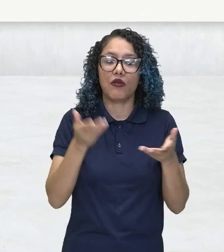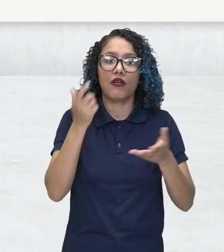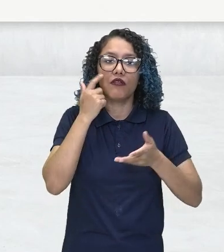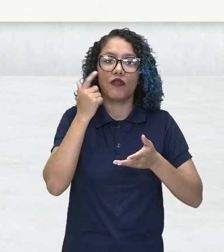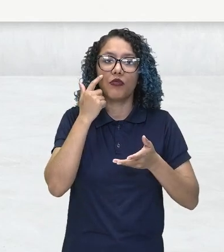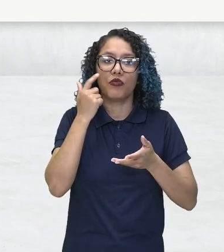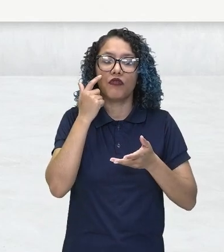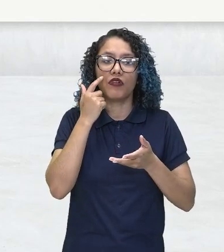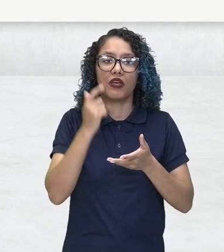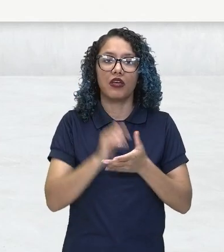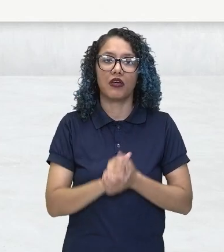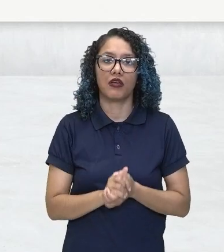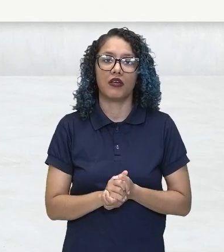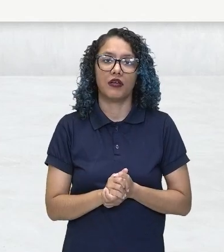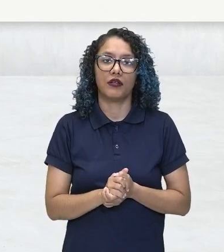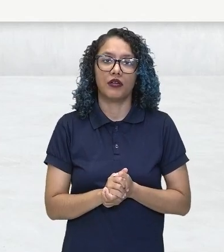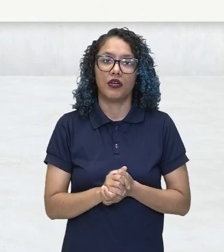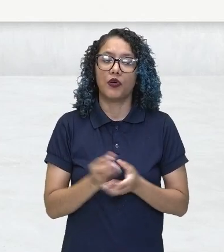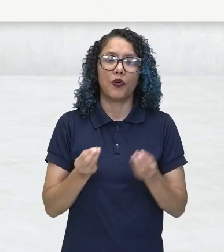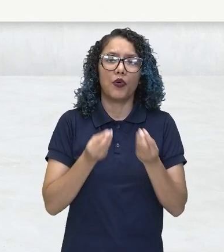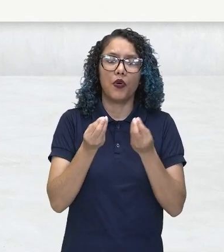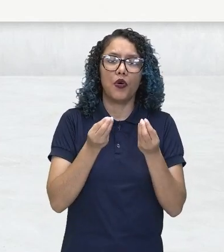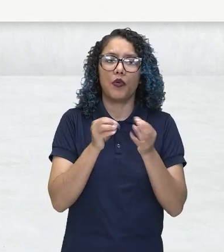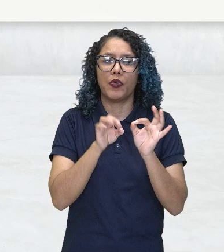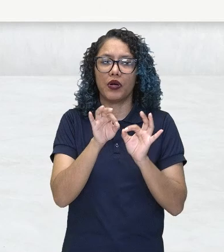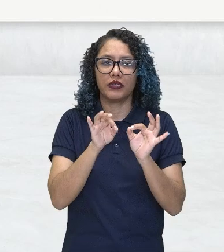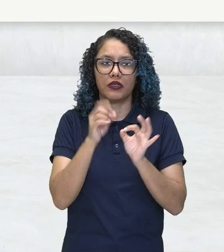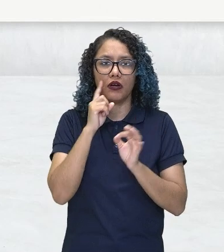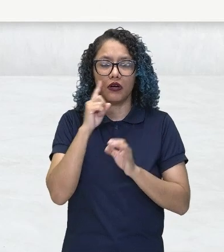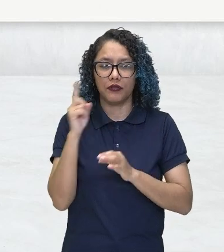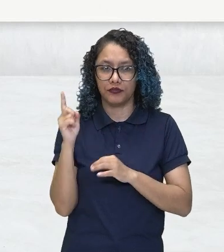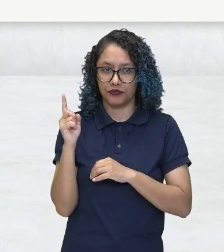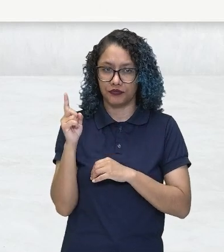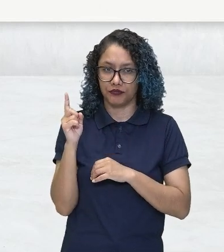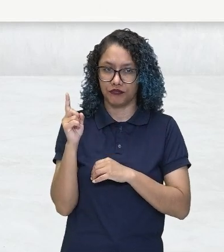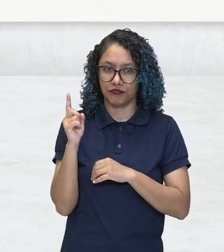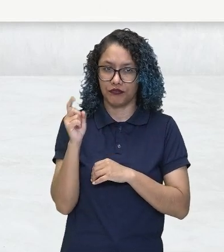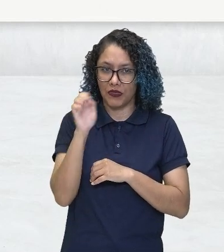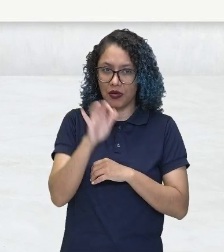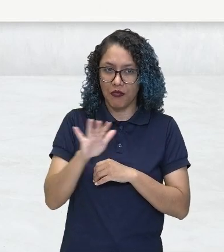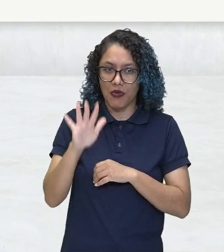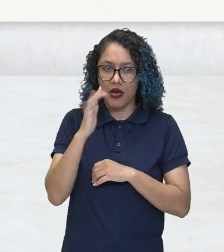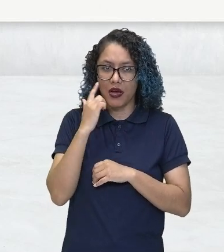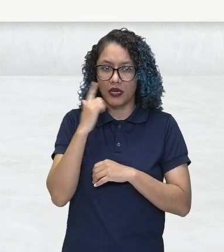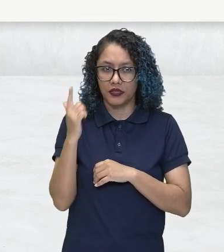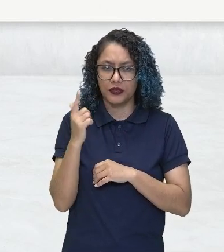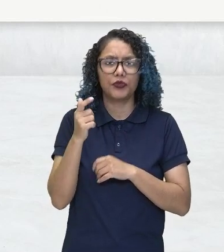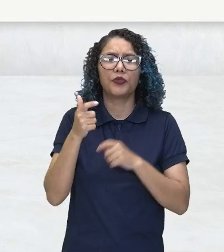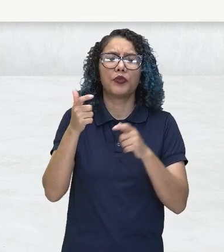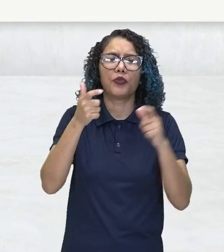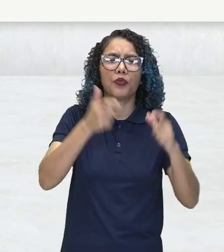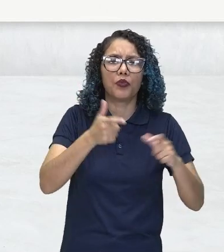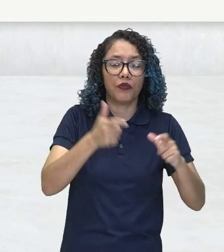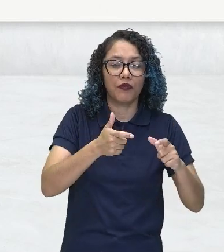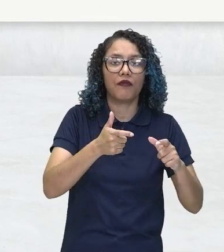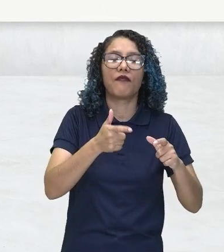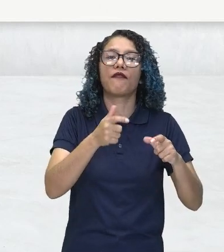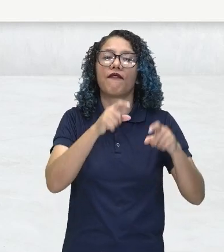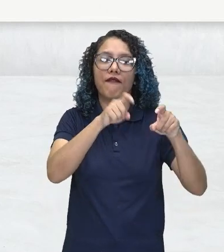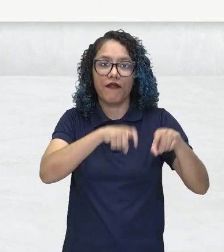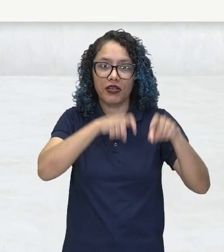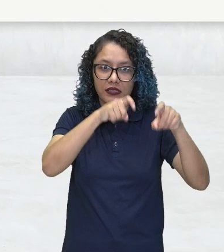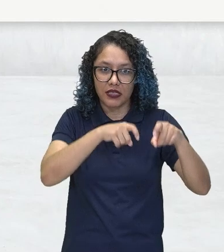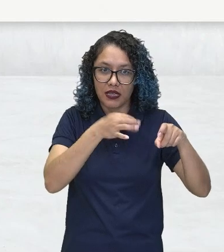essa república, nós temos aqui então, desse lado aqui, nós temos aqui uma fazenda, que mostra aí os produtores de